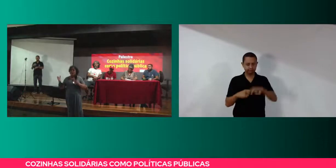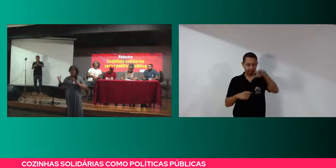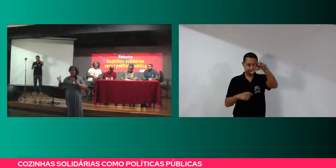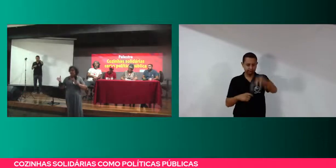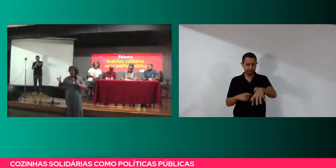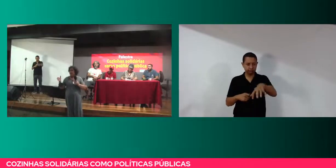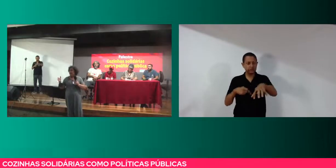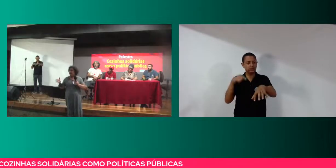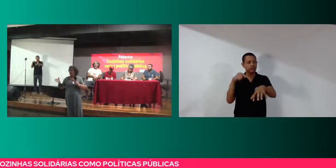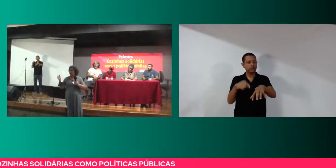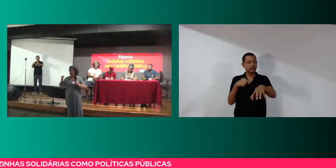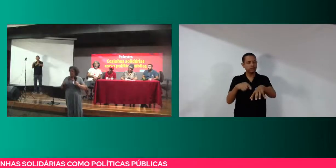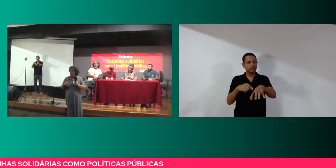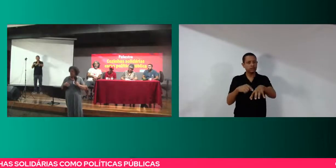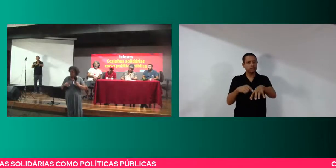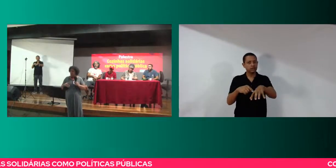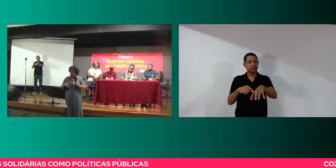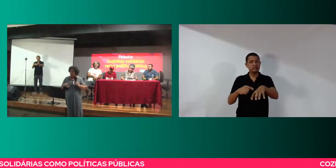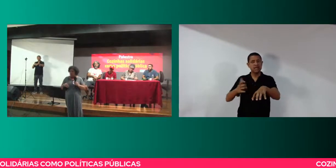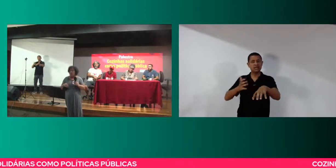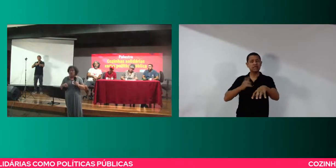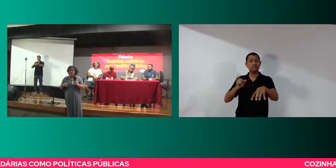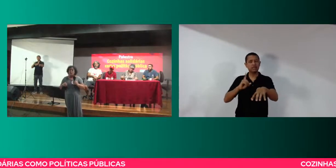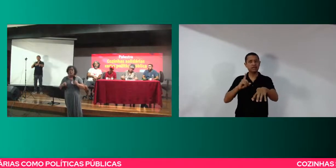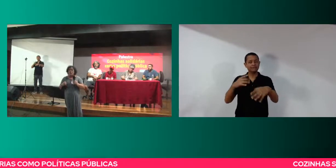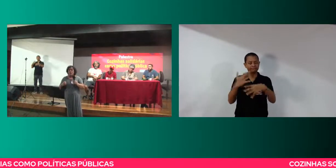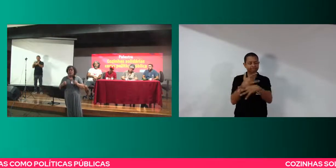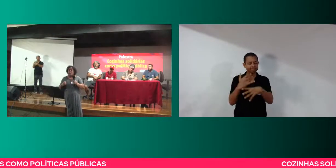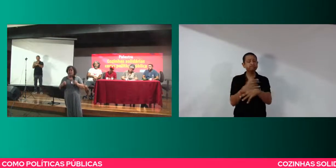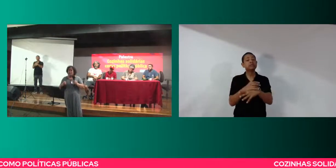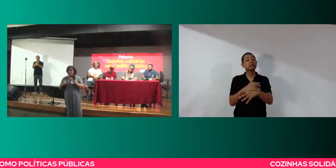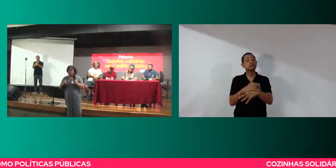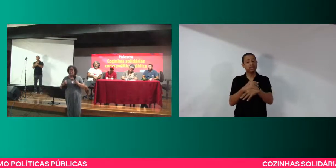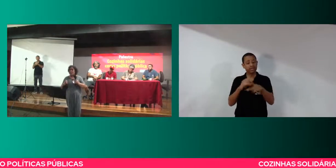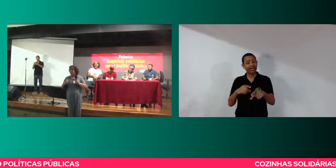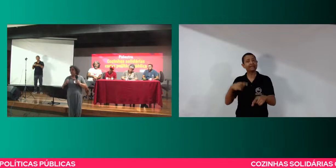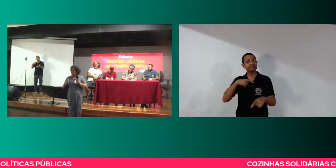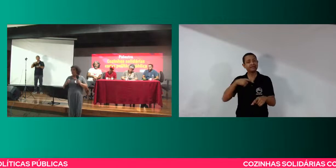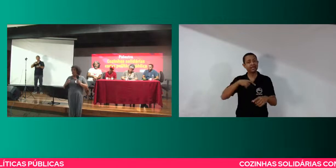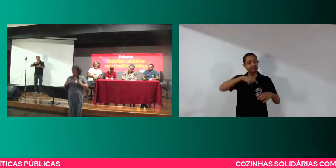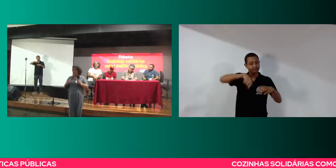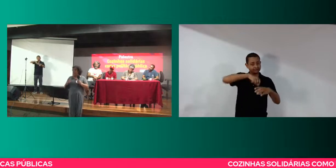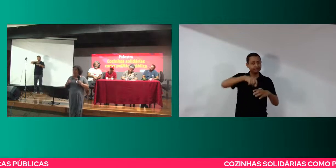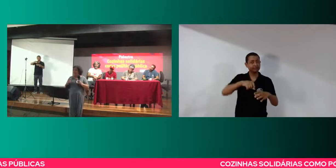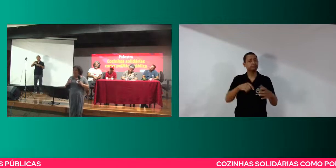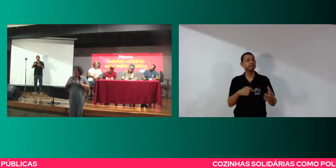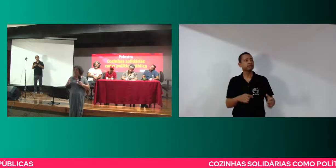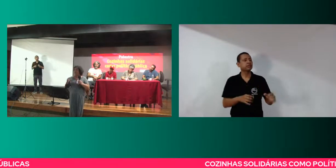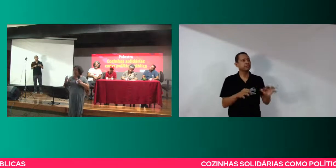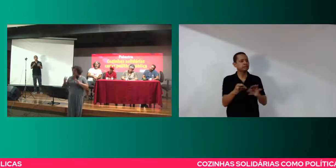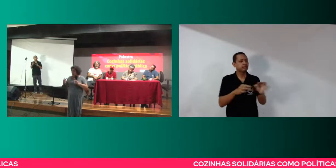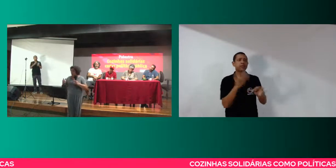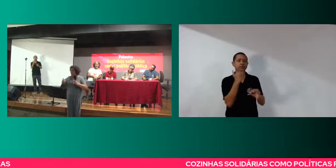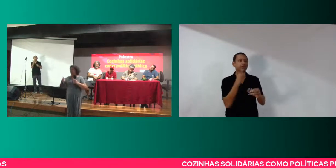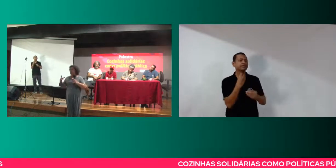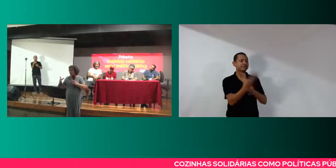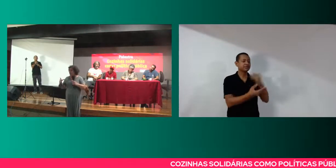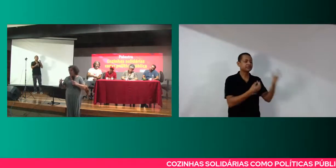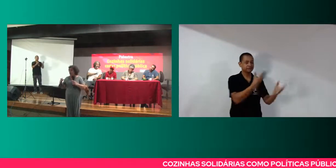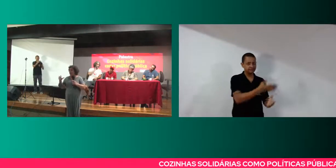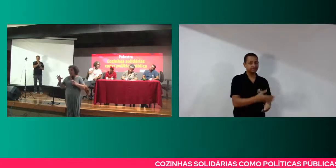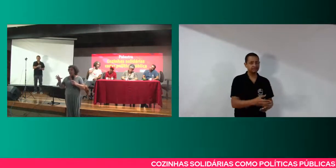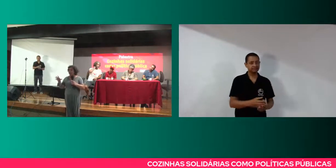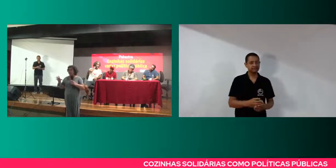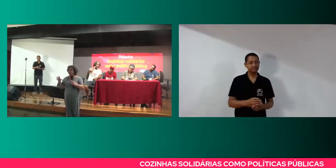central e ela serve alimentação para população de rua Oi e a cozinha foi fruto de uma ocupação eles entraram